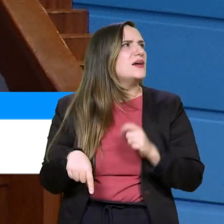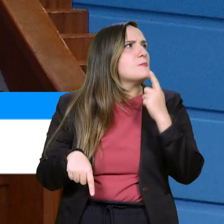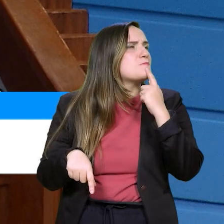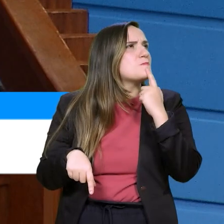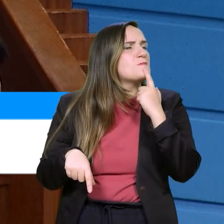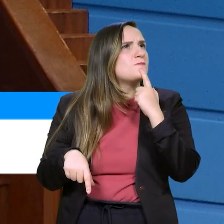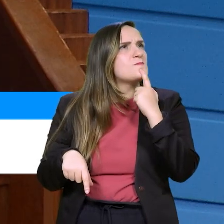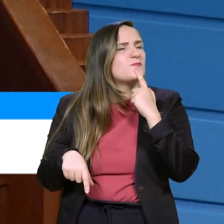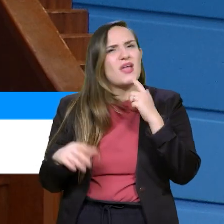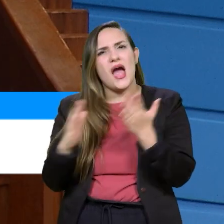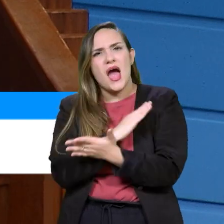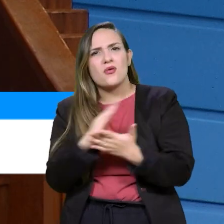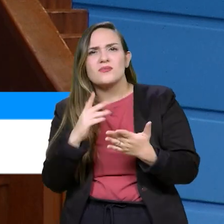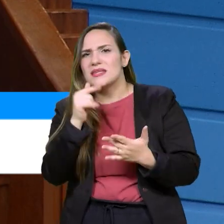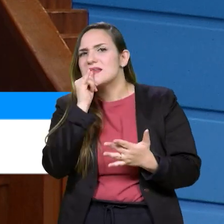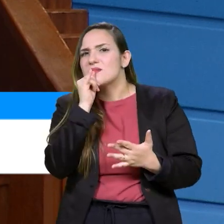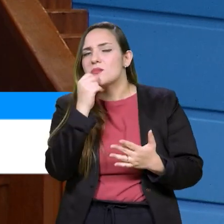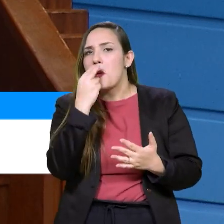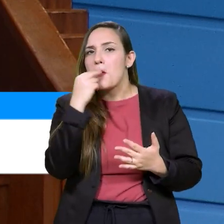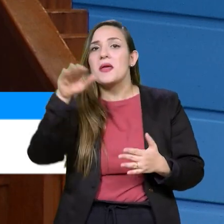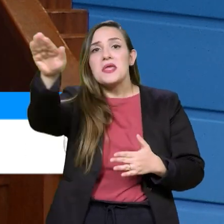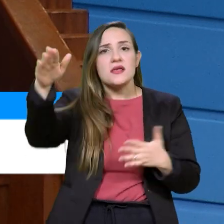quem foi